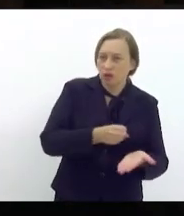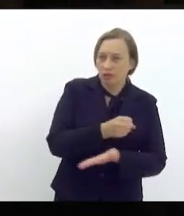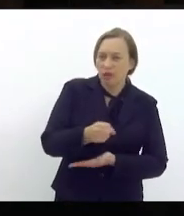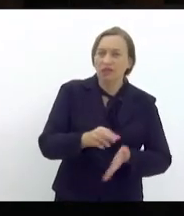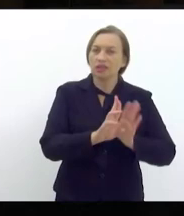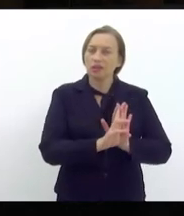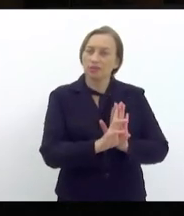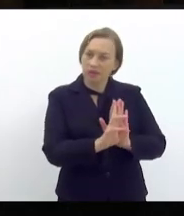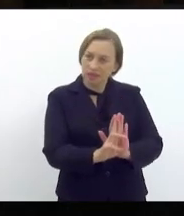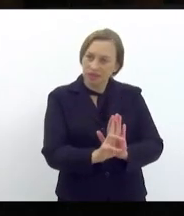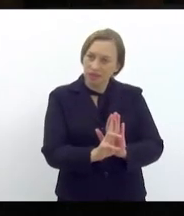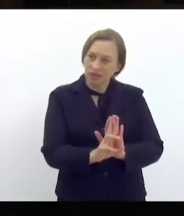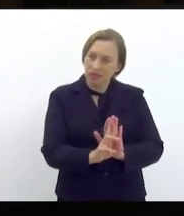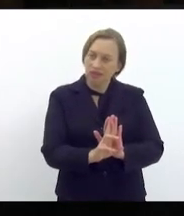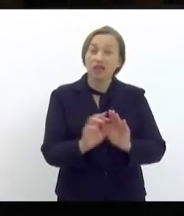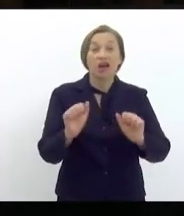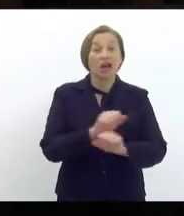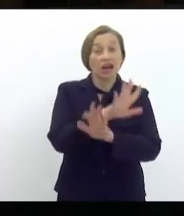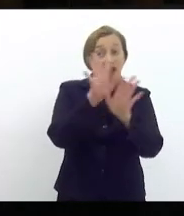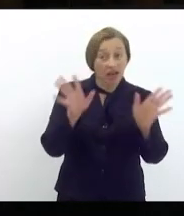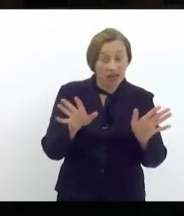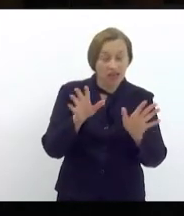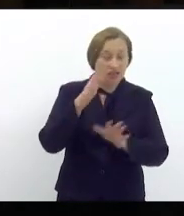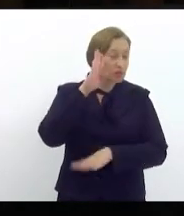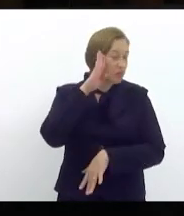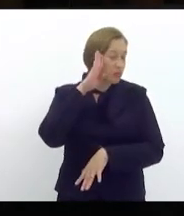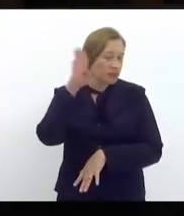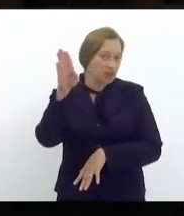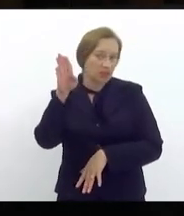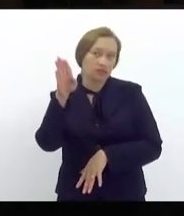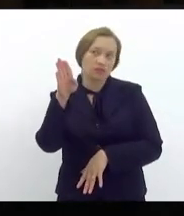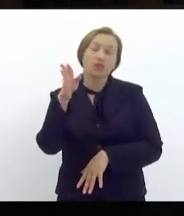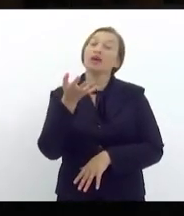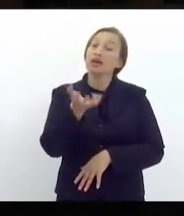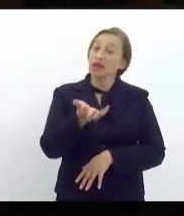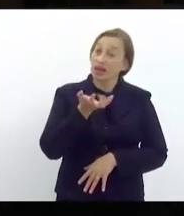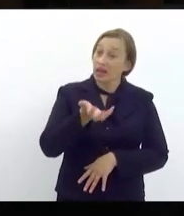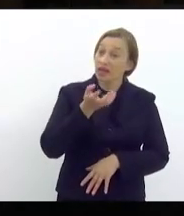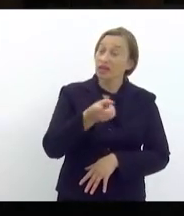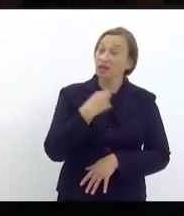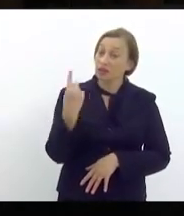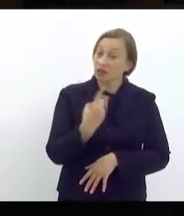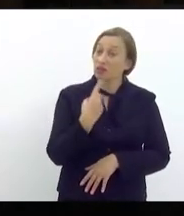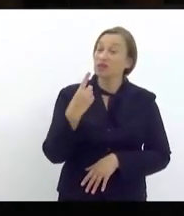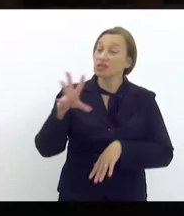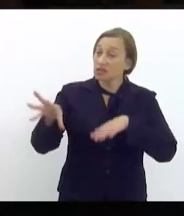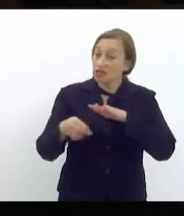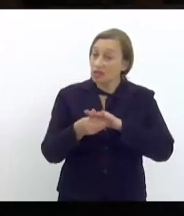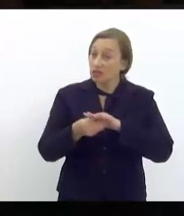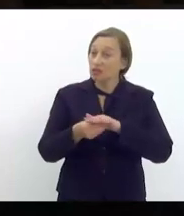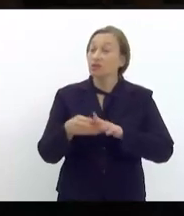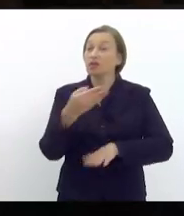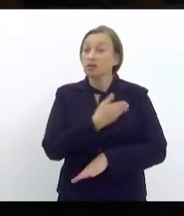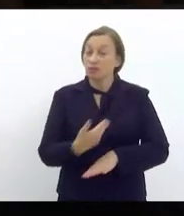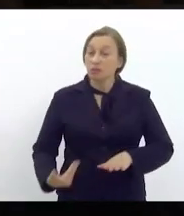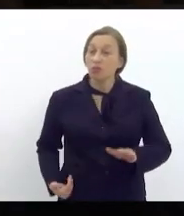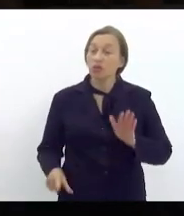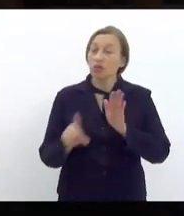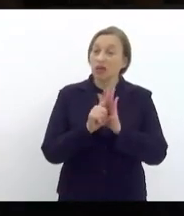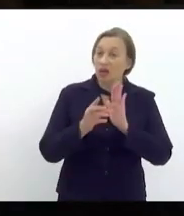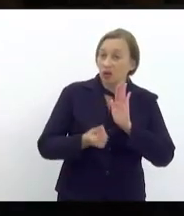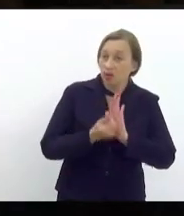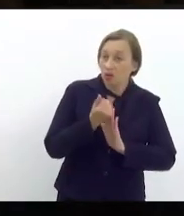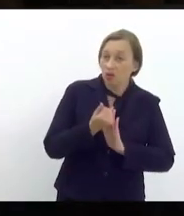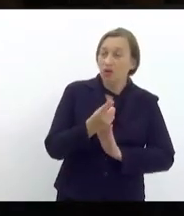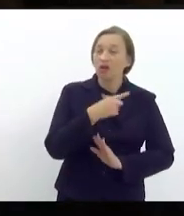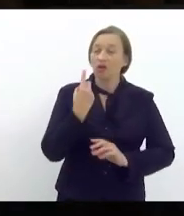representada a transparência é fundamental queremos que as nossas emendas sejam públicas na LOA essa